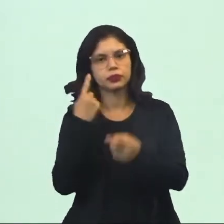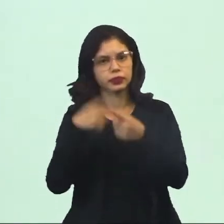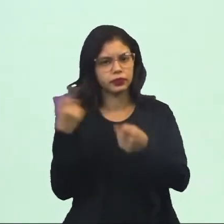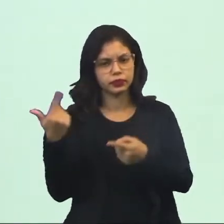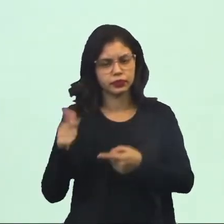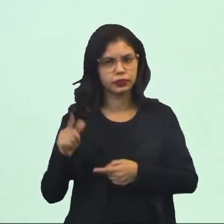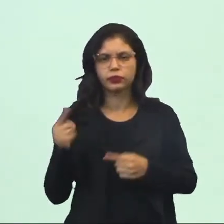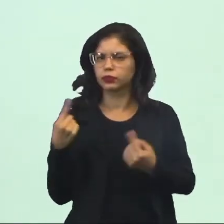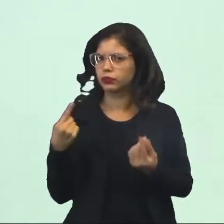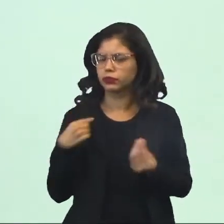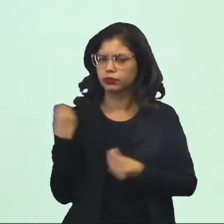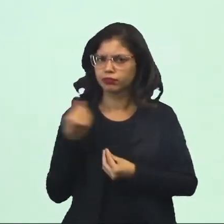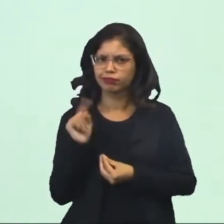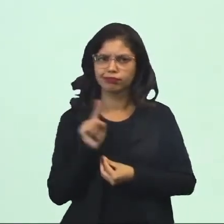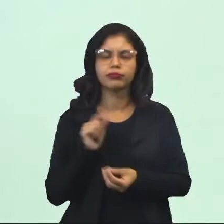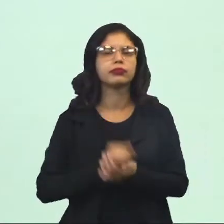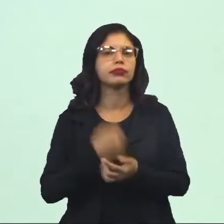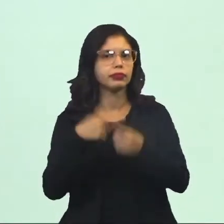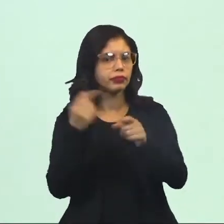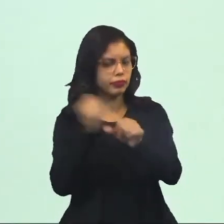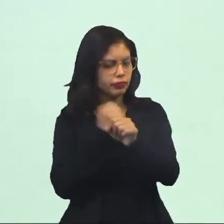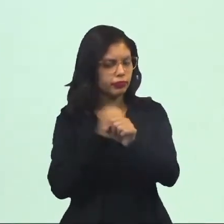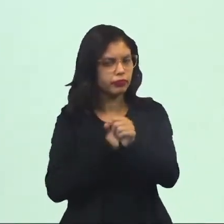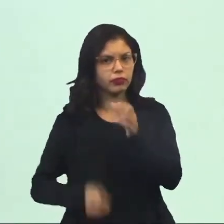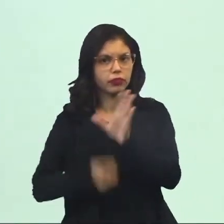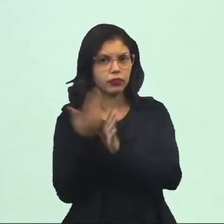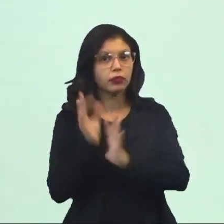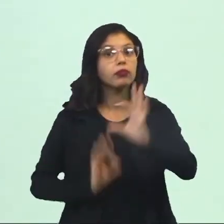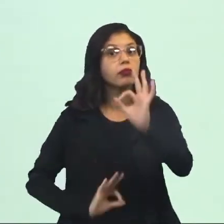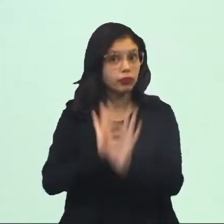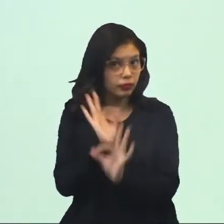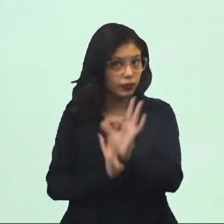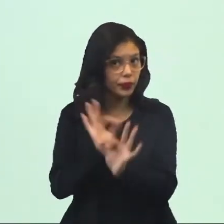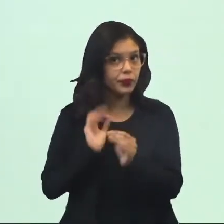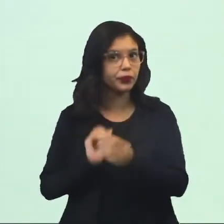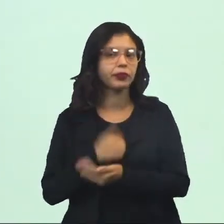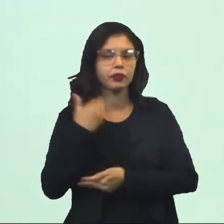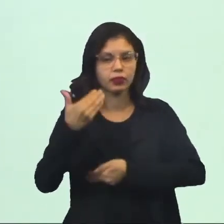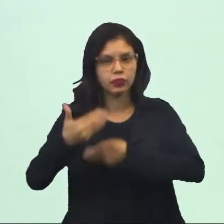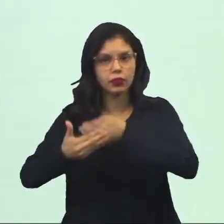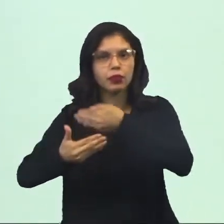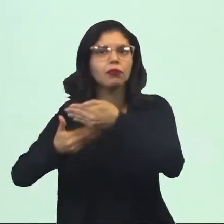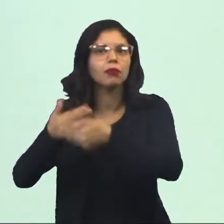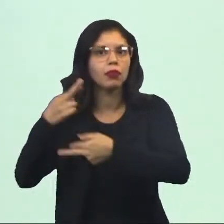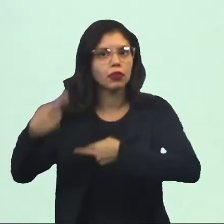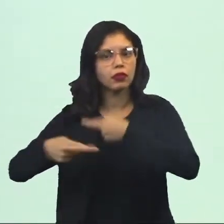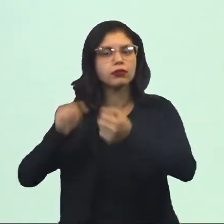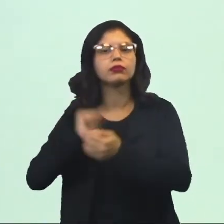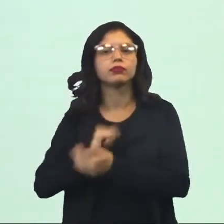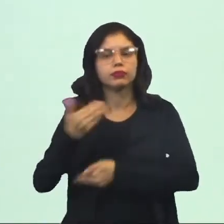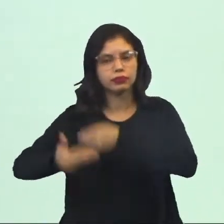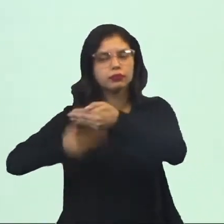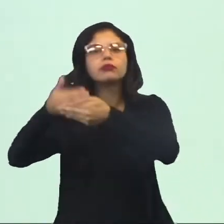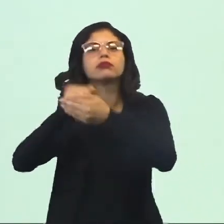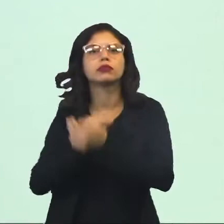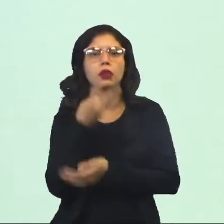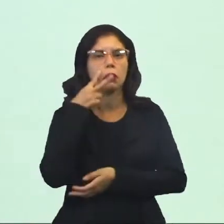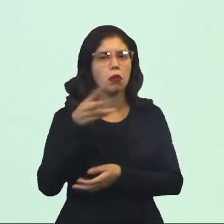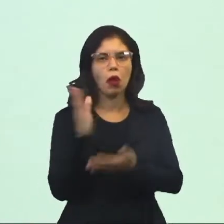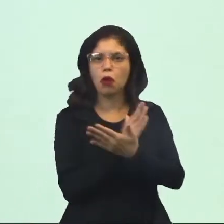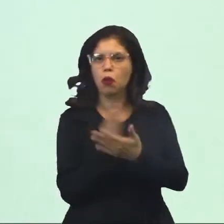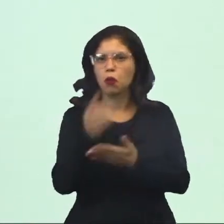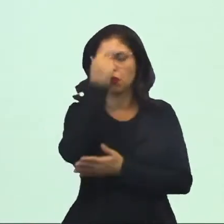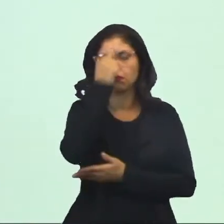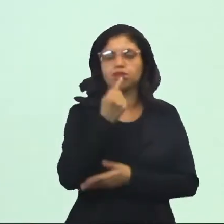não? As construções elas começaram a ser modificadas, a evoluírem. Isso mesmo. Vamos ver então